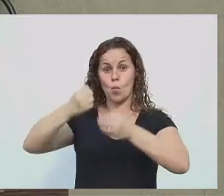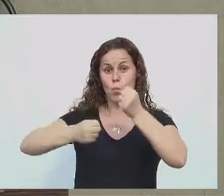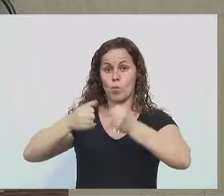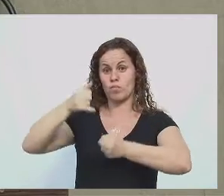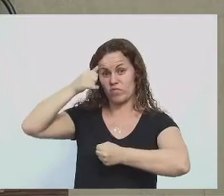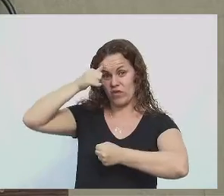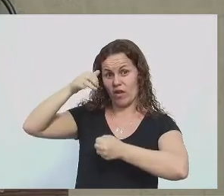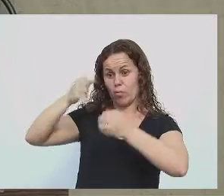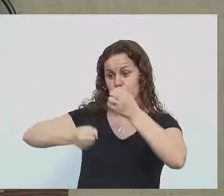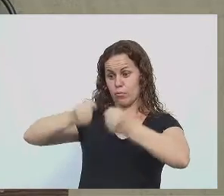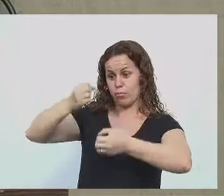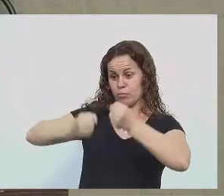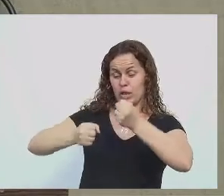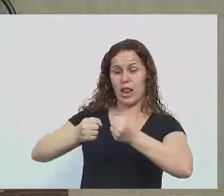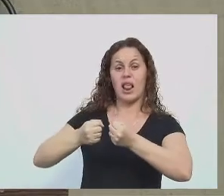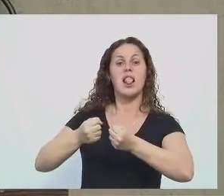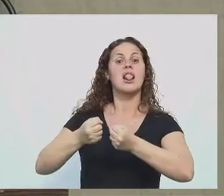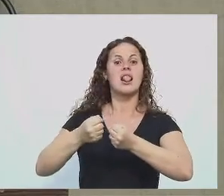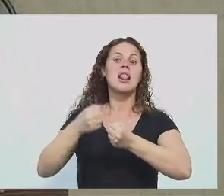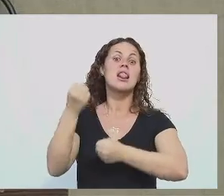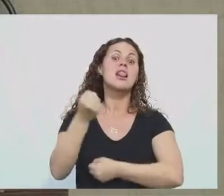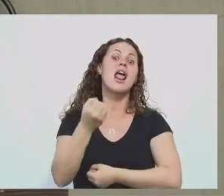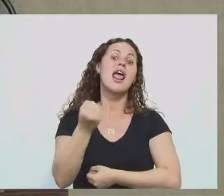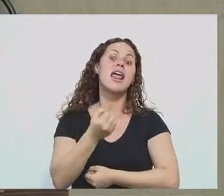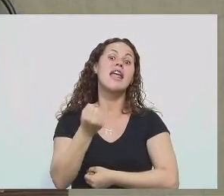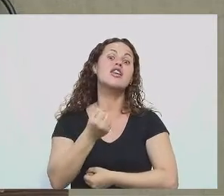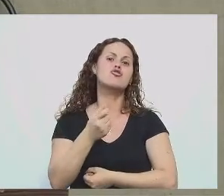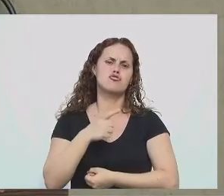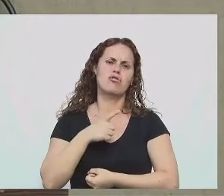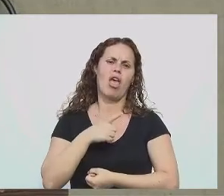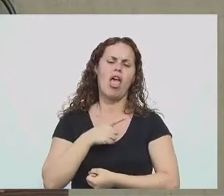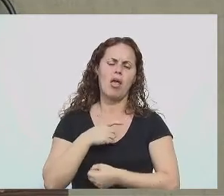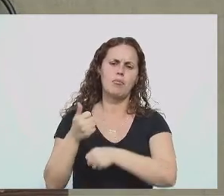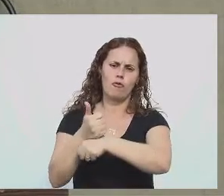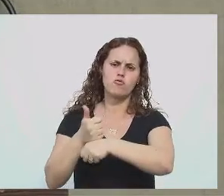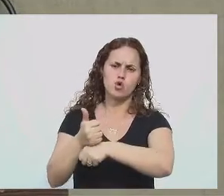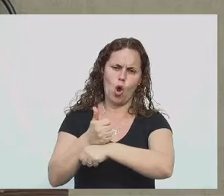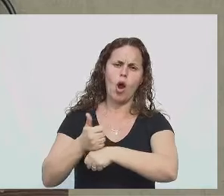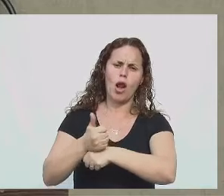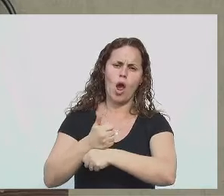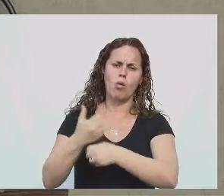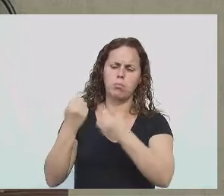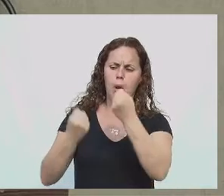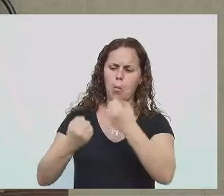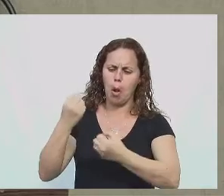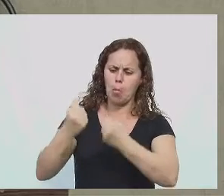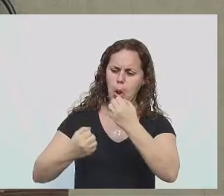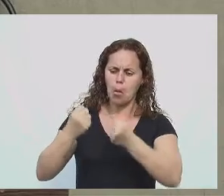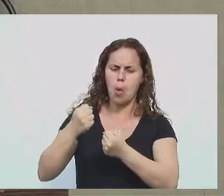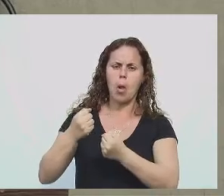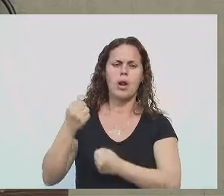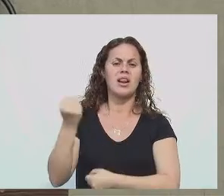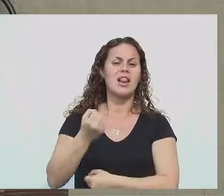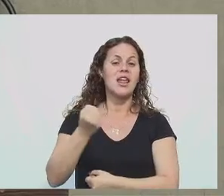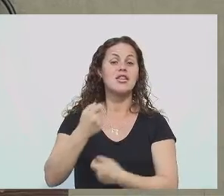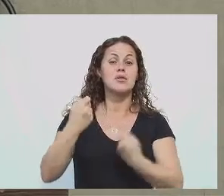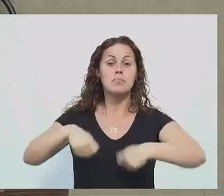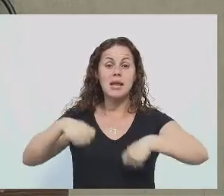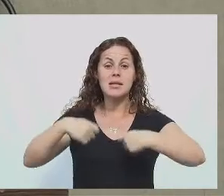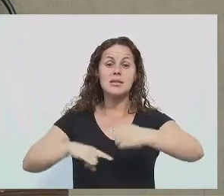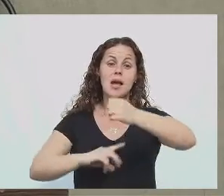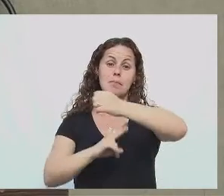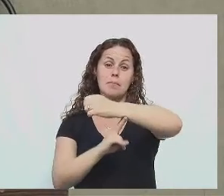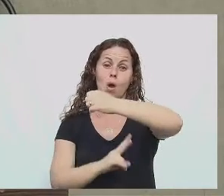né, Ramon? Mas eles ali que pegam, né? Então, tem ali os produtores que precisam da ponte para